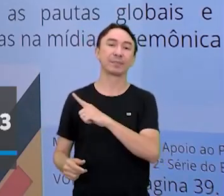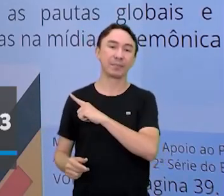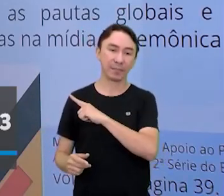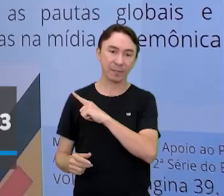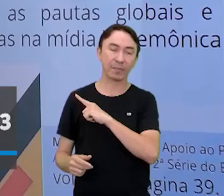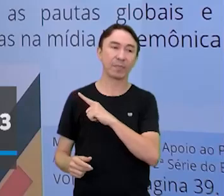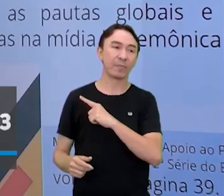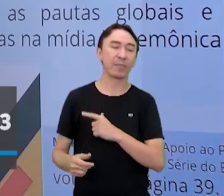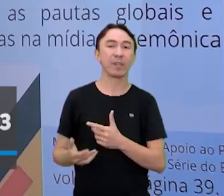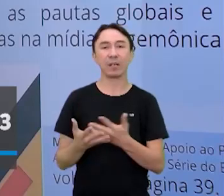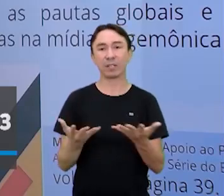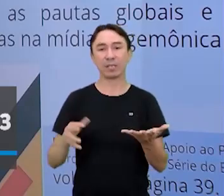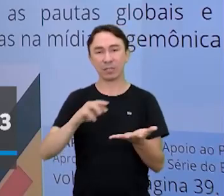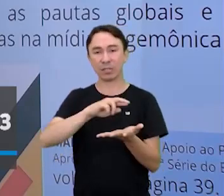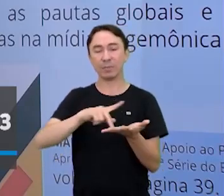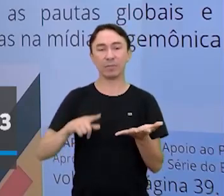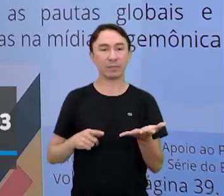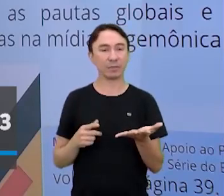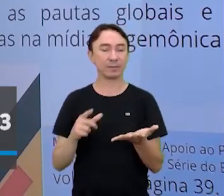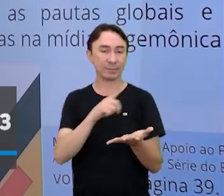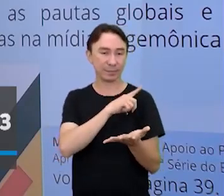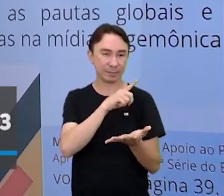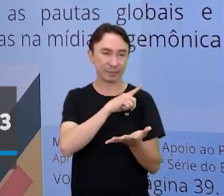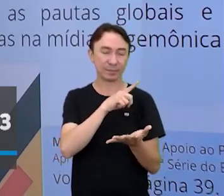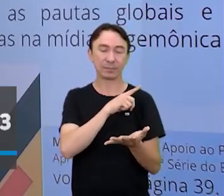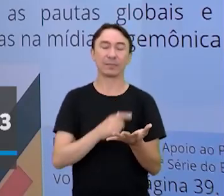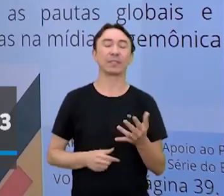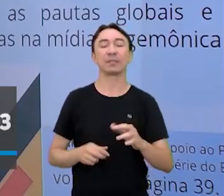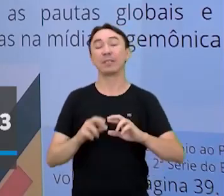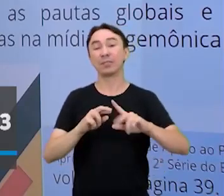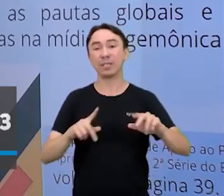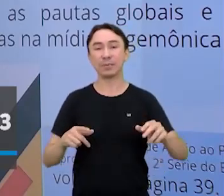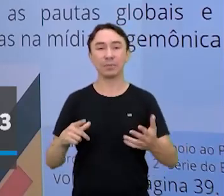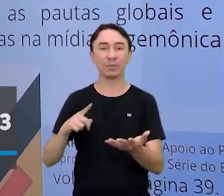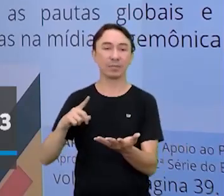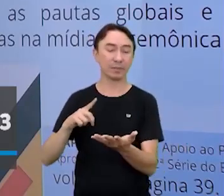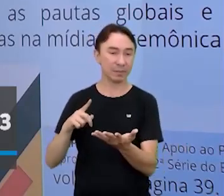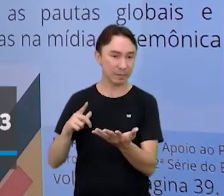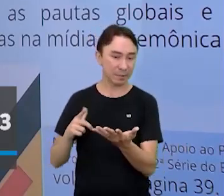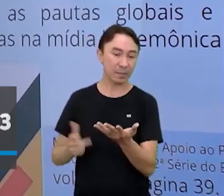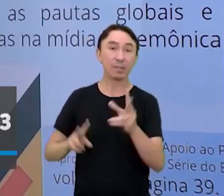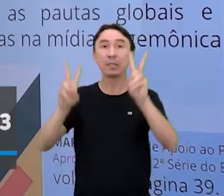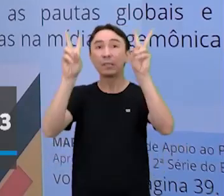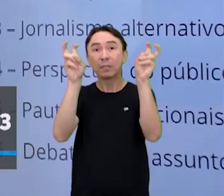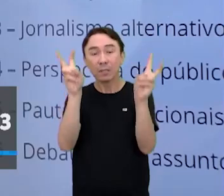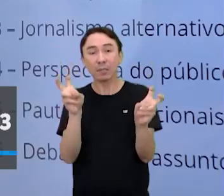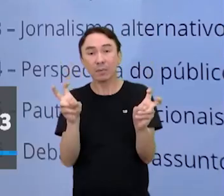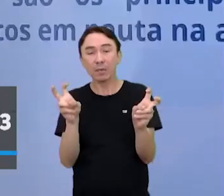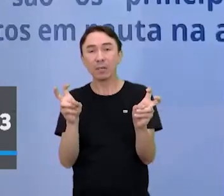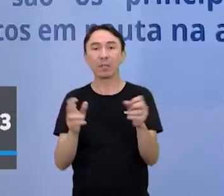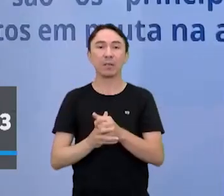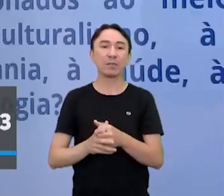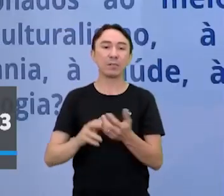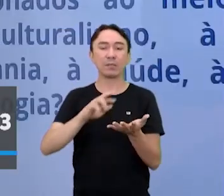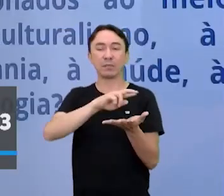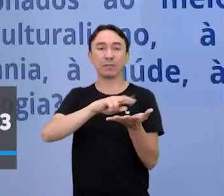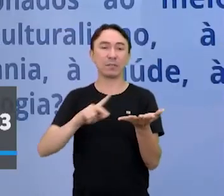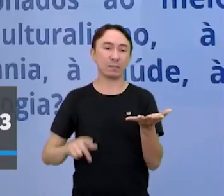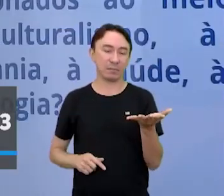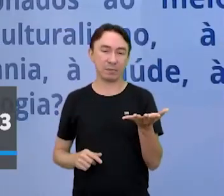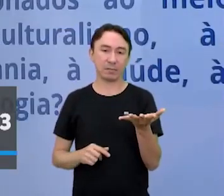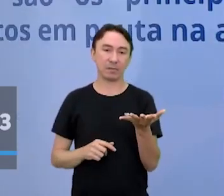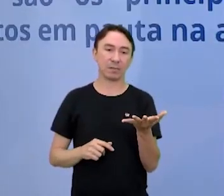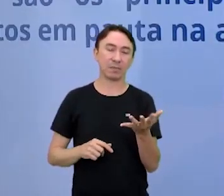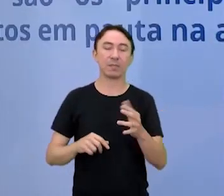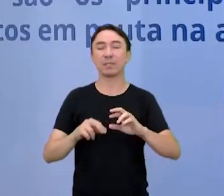avanços globais estão sendo tratados dentro destes jornais, tá certo? Então, vamos avançar? Funciona assim, aqui ó,